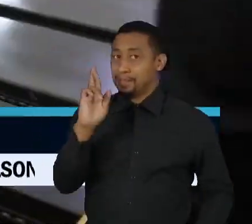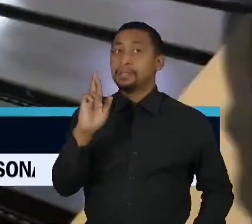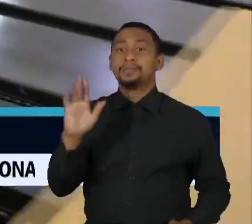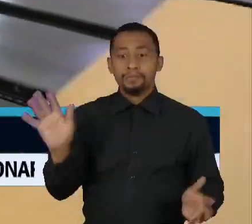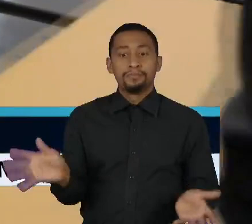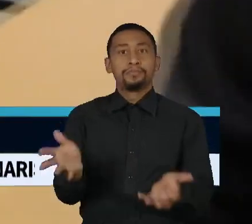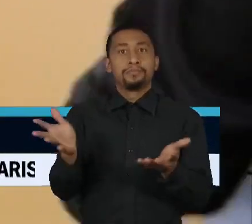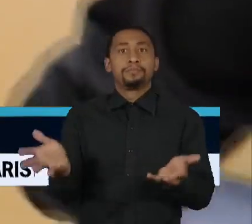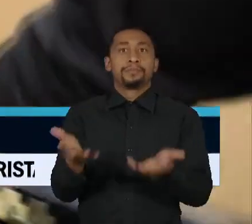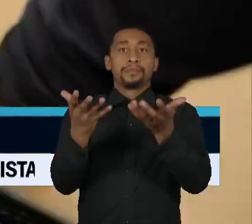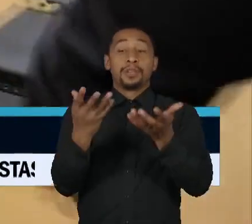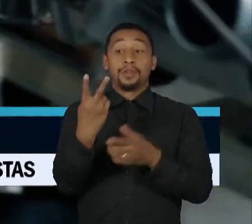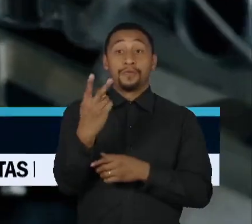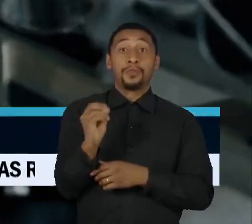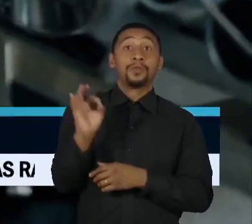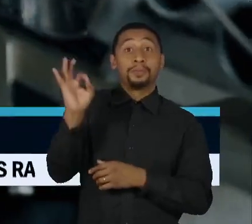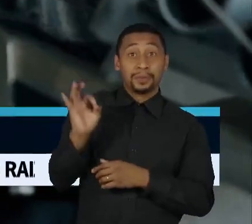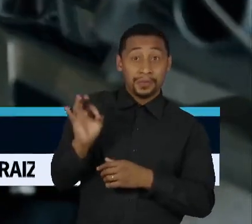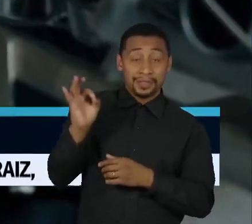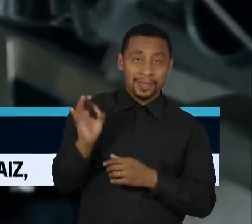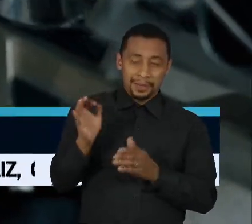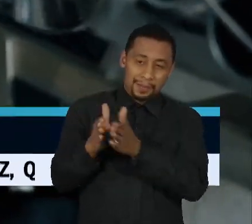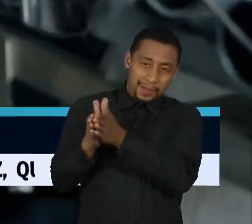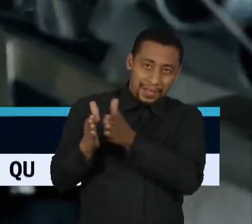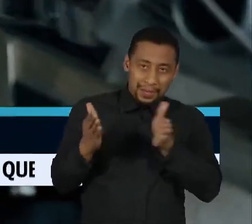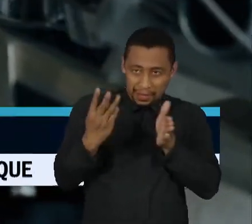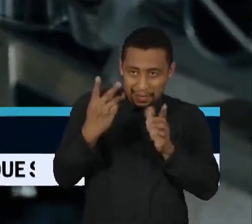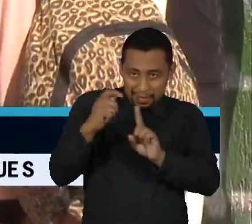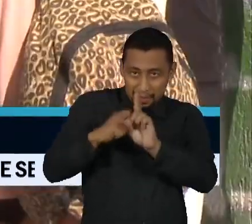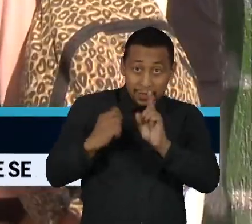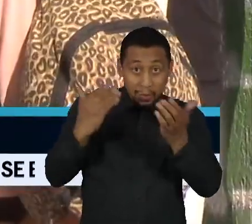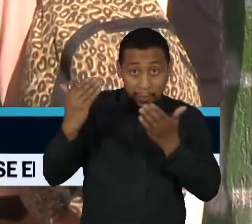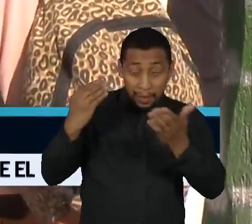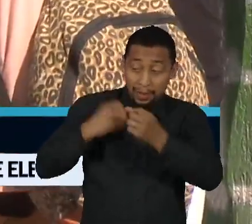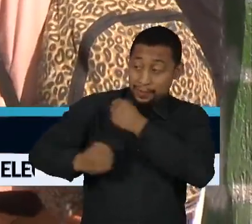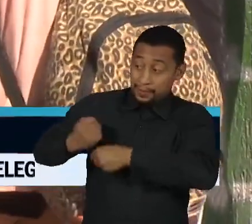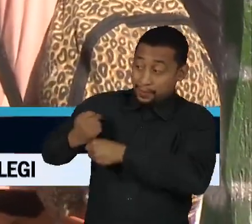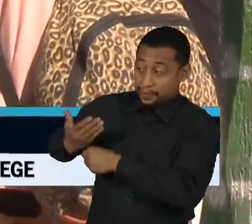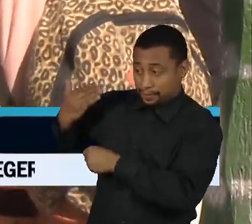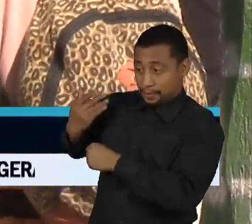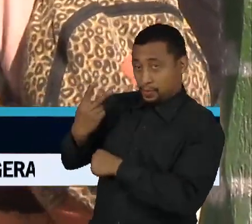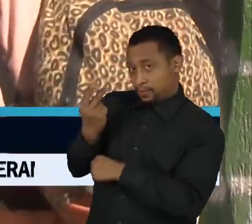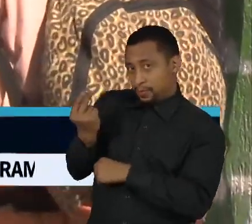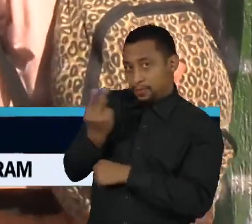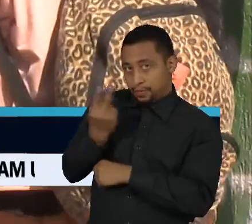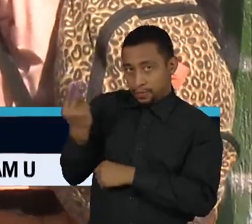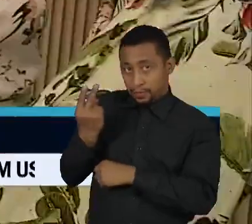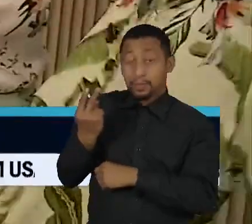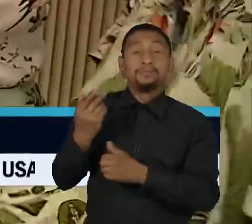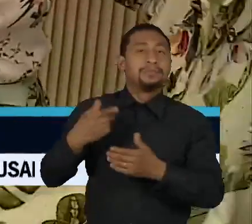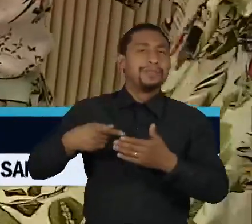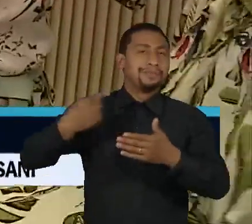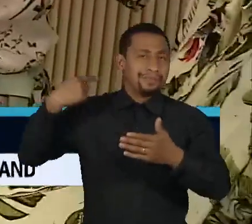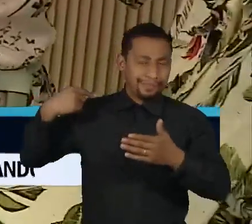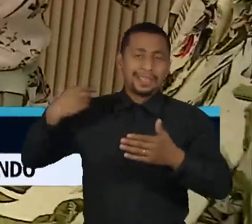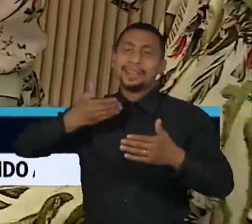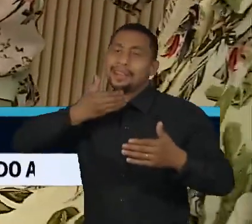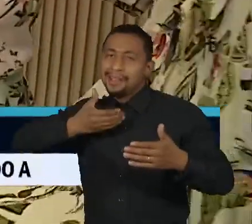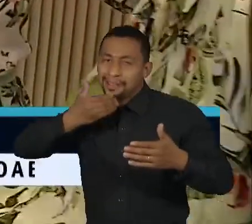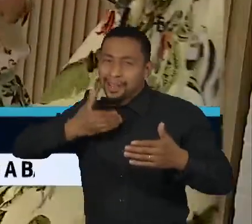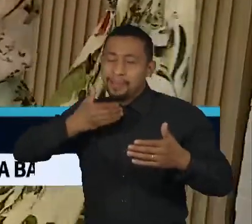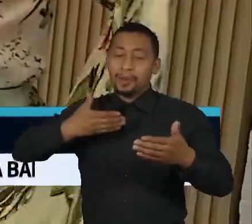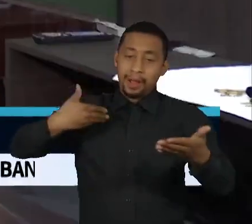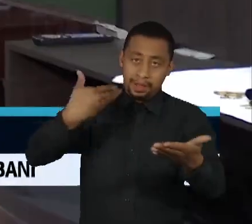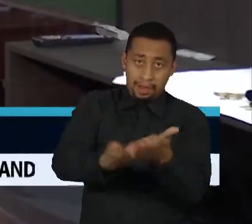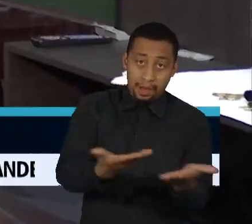de 20% em relação ao mesmo período do ano passado. Já na comparação com o trimestre anterior, encerrado em dezembro,